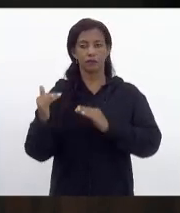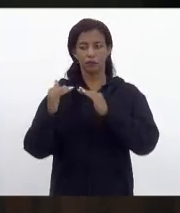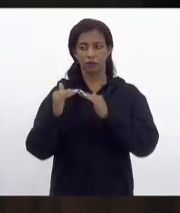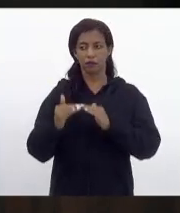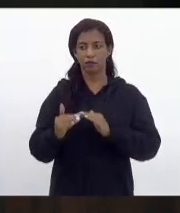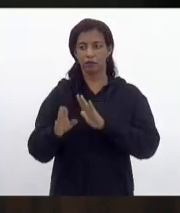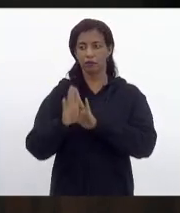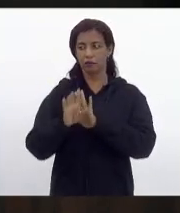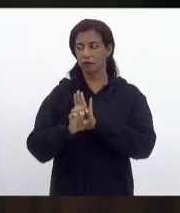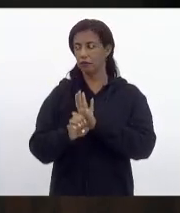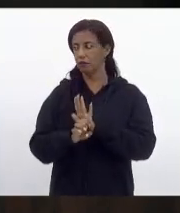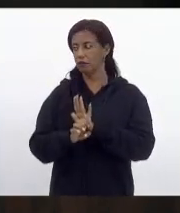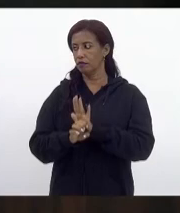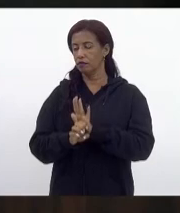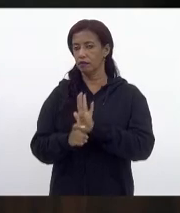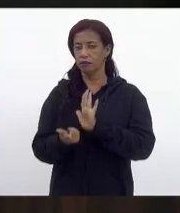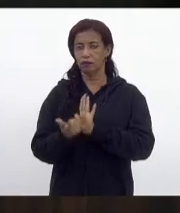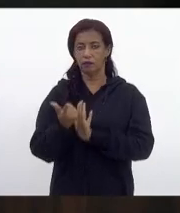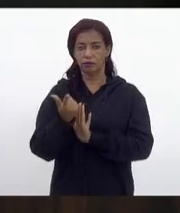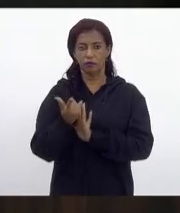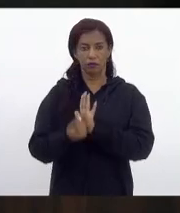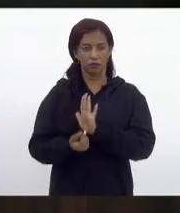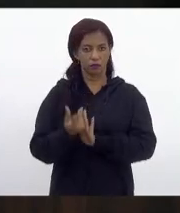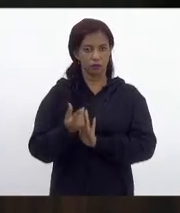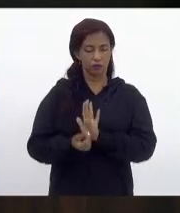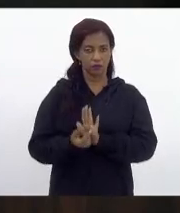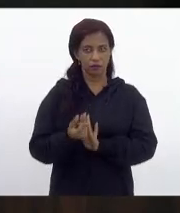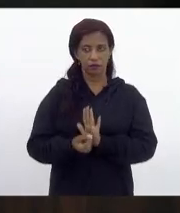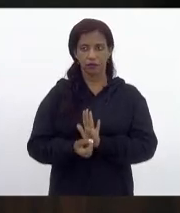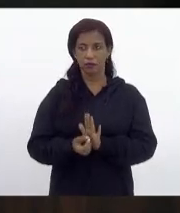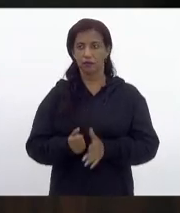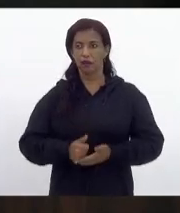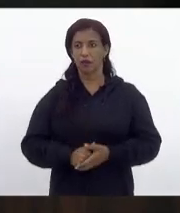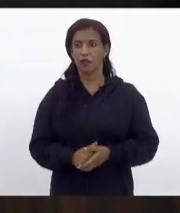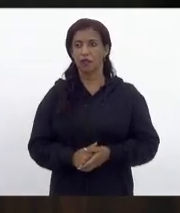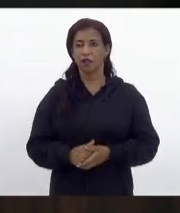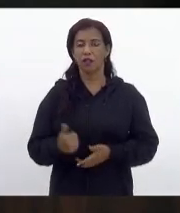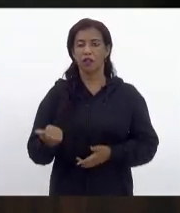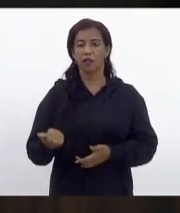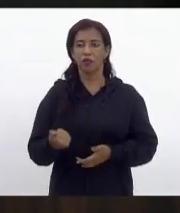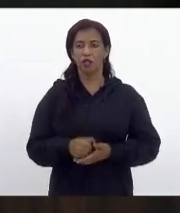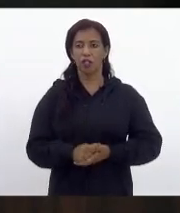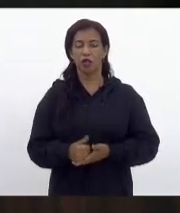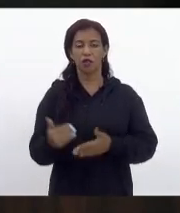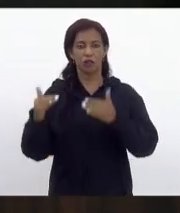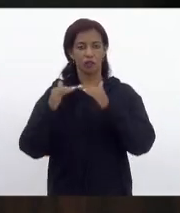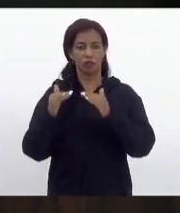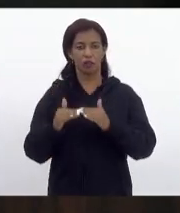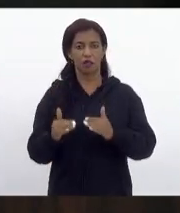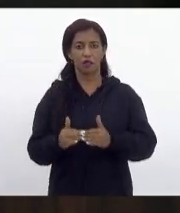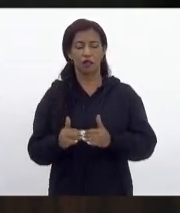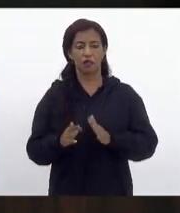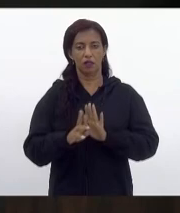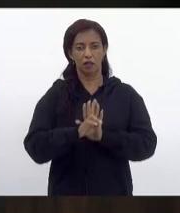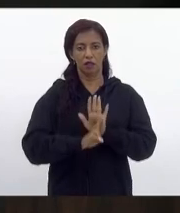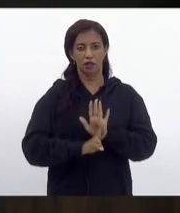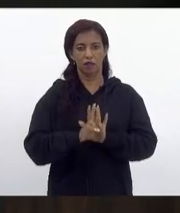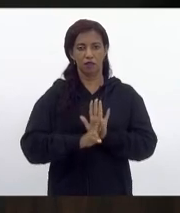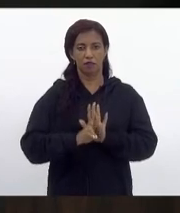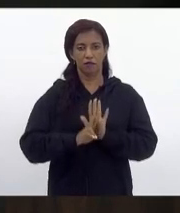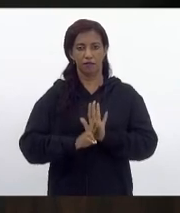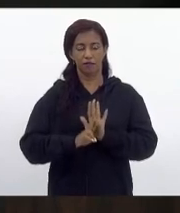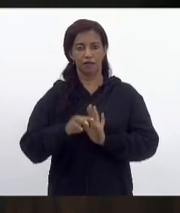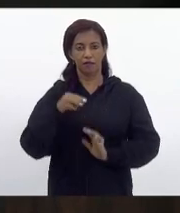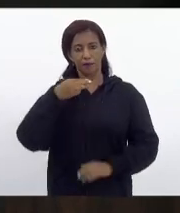favorável, com emenda. E de orçamento, finanças, fiscalização financeira e controle, favorável. Relatores, deputados